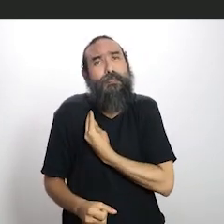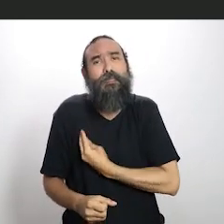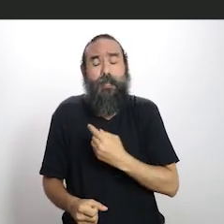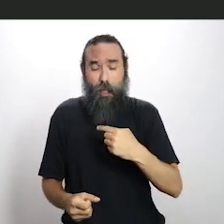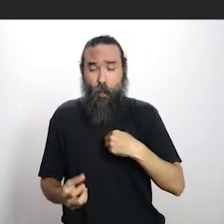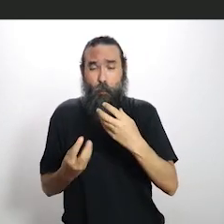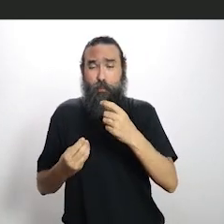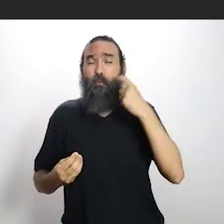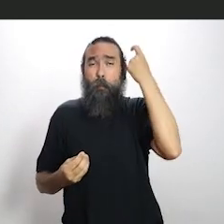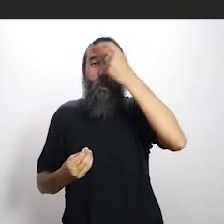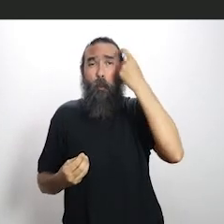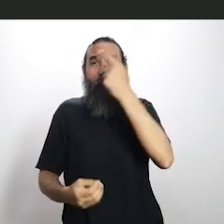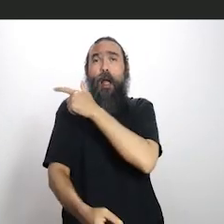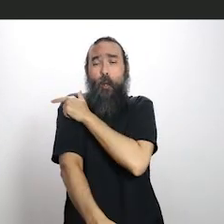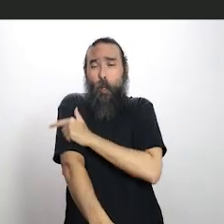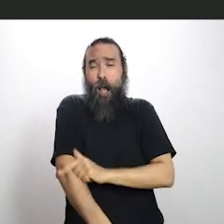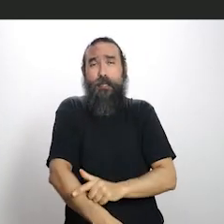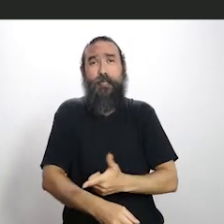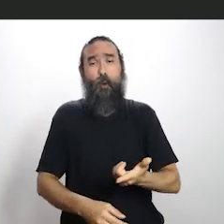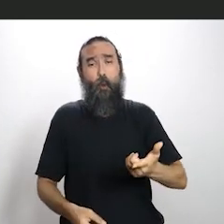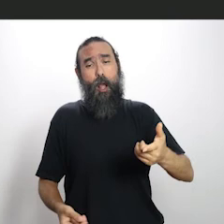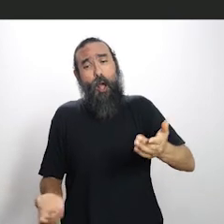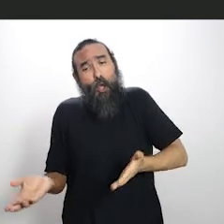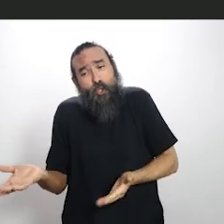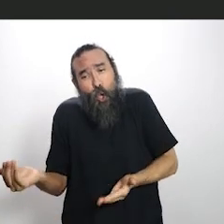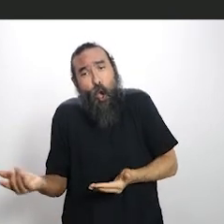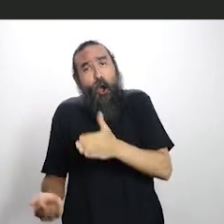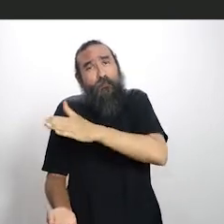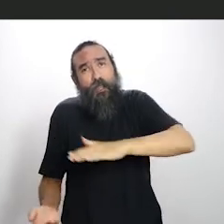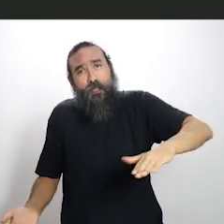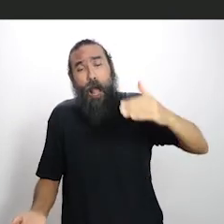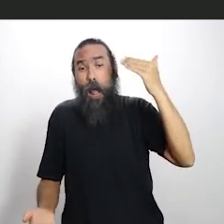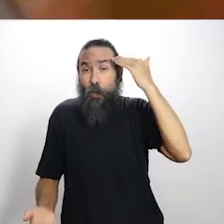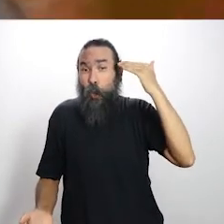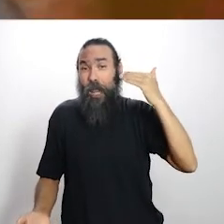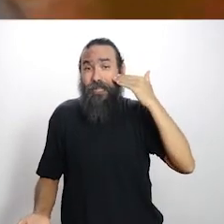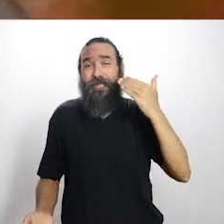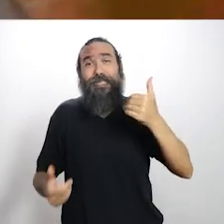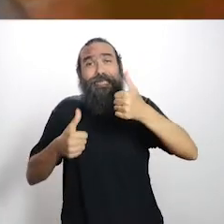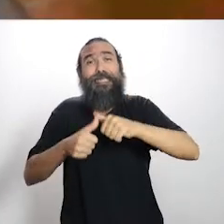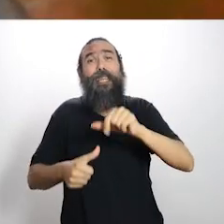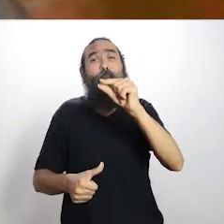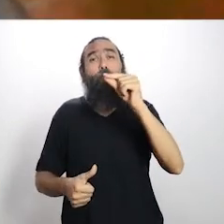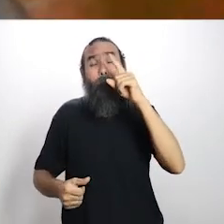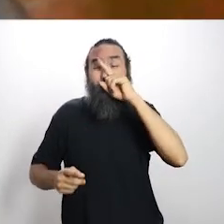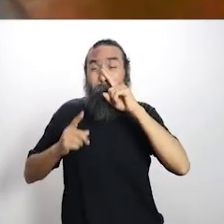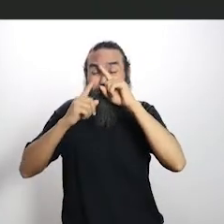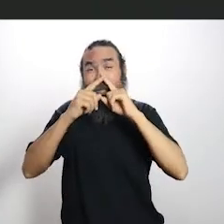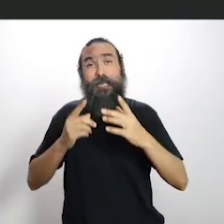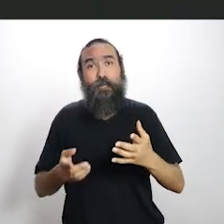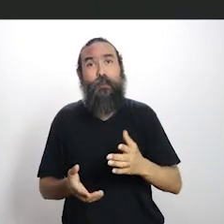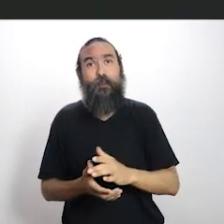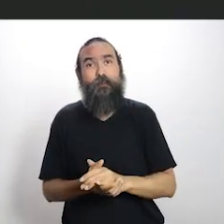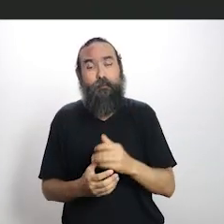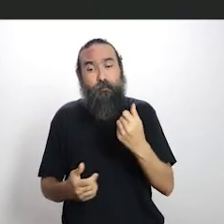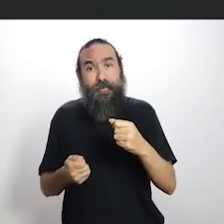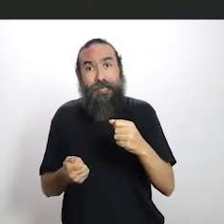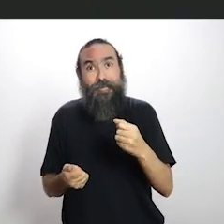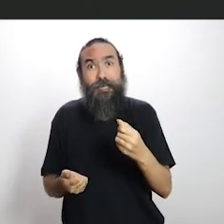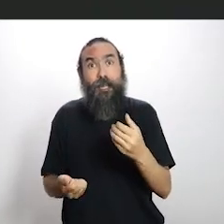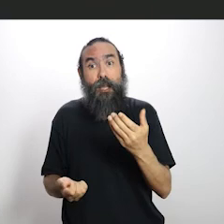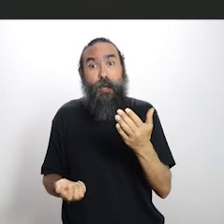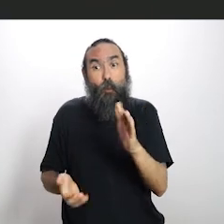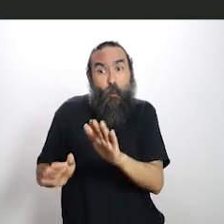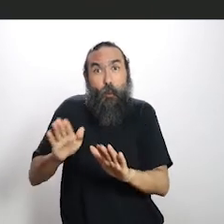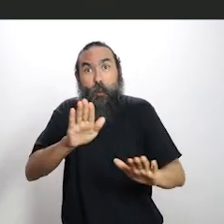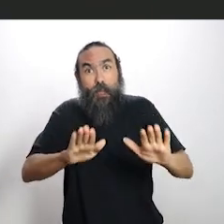como procurador aposentado de justiça ele implantou o ECA em todos os municípios de Goiás em 1992 93, 94 viajando todos